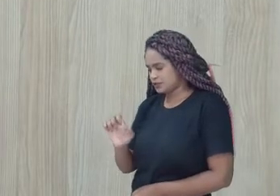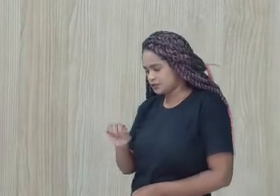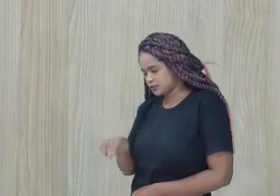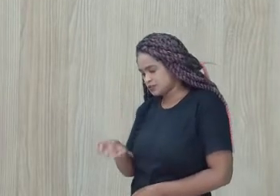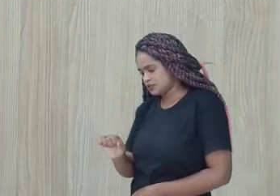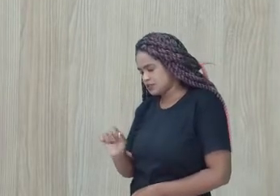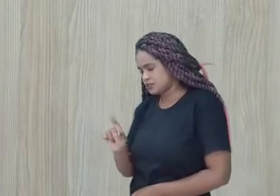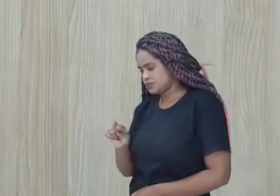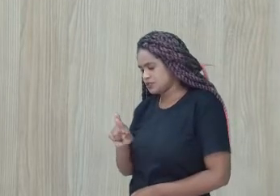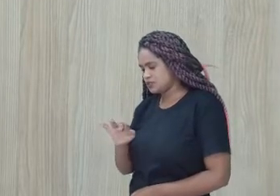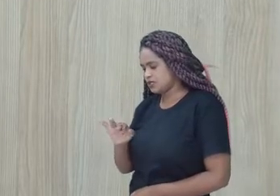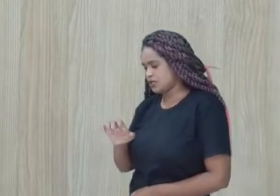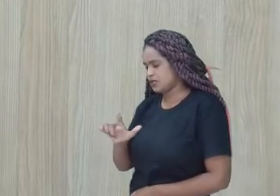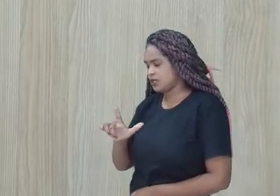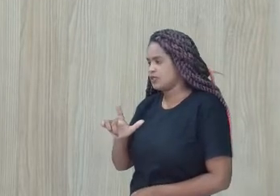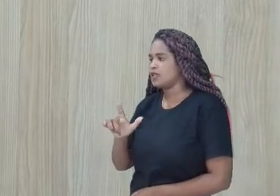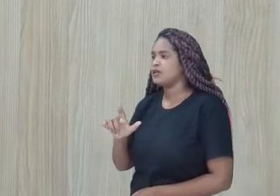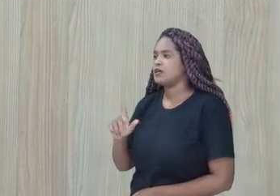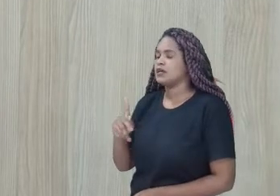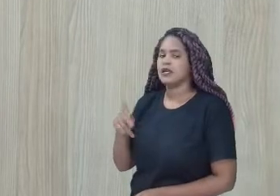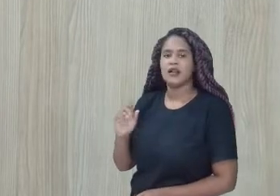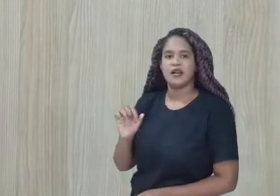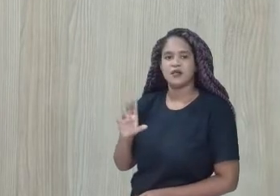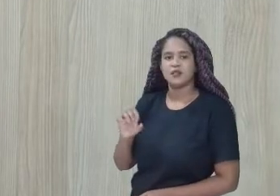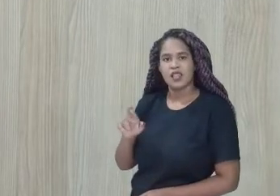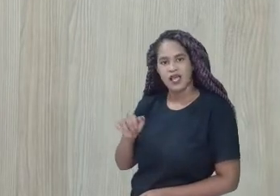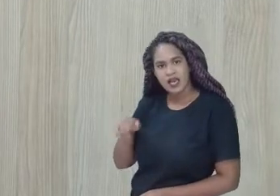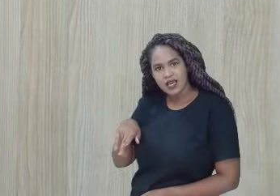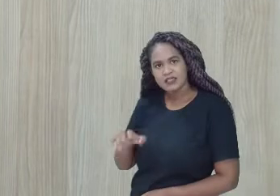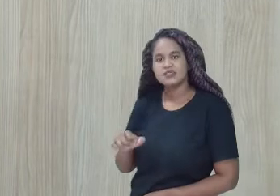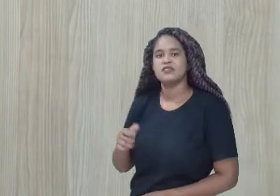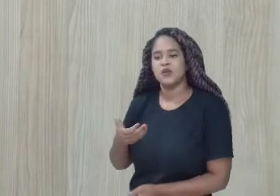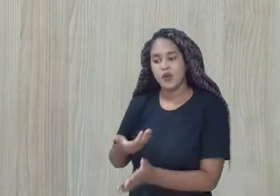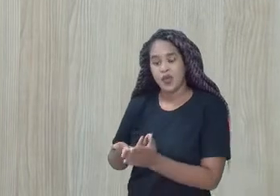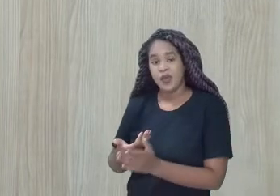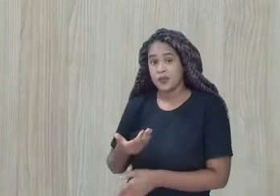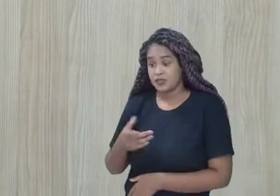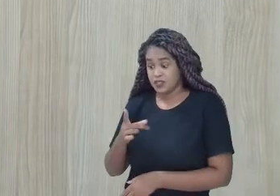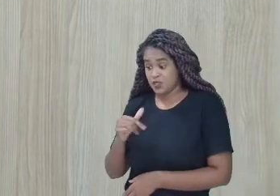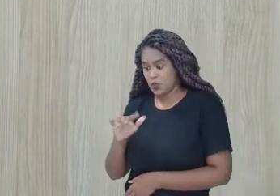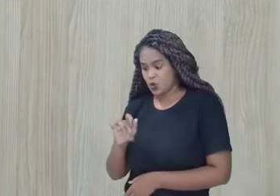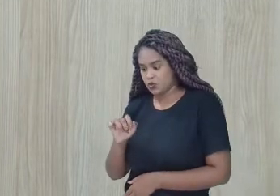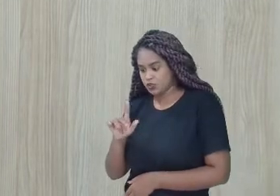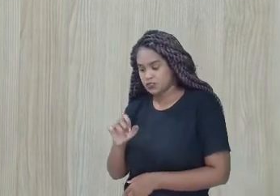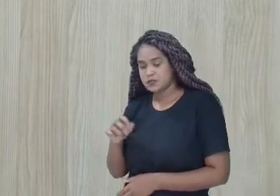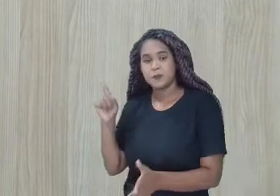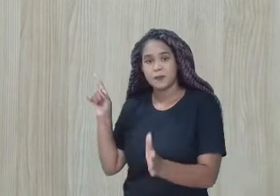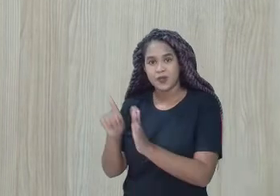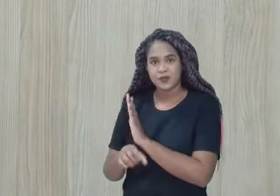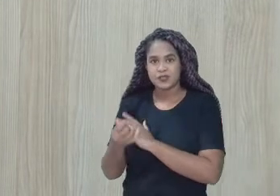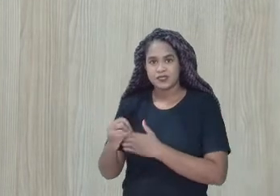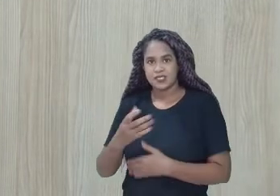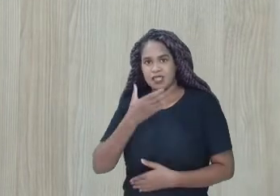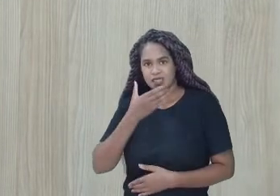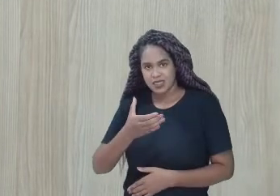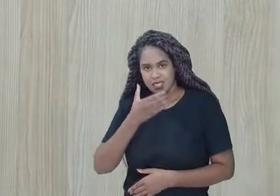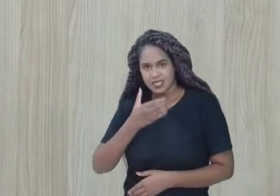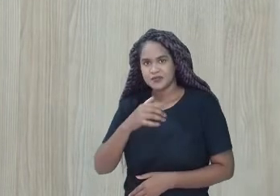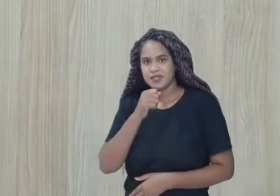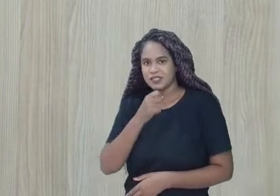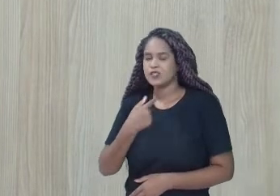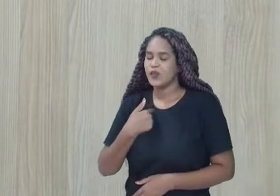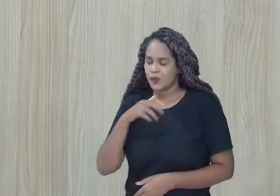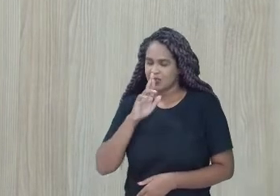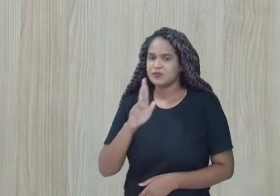Diógenes começou a aula, antes mesmo de você falar, perguntando se era o dezembro laranja. E eu respondi também, né?